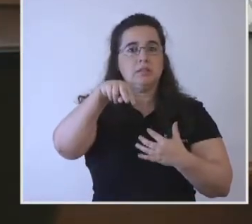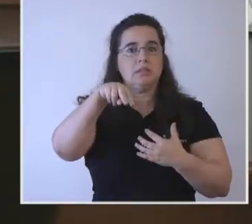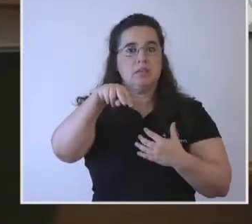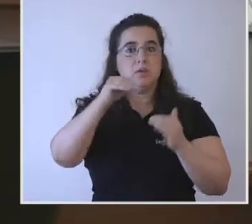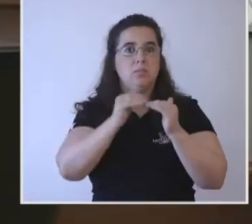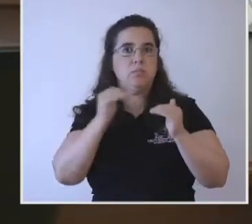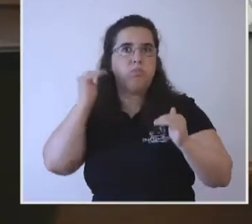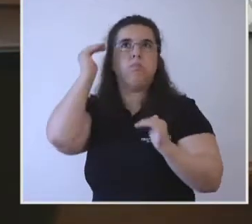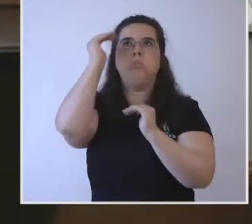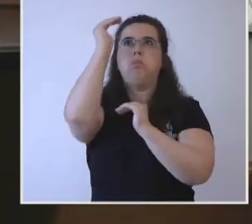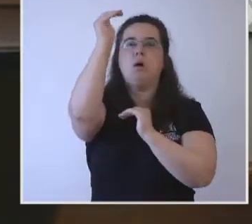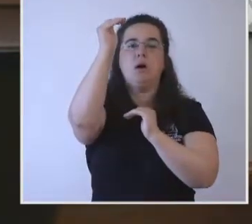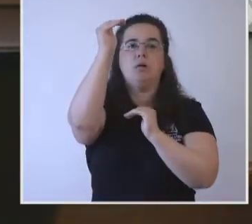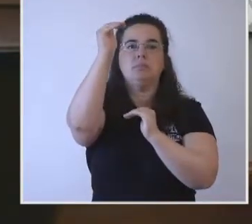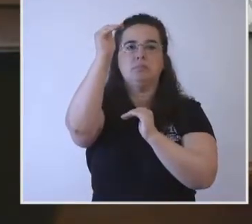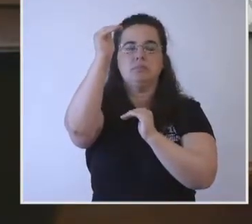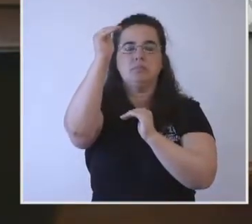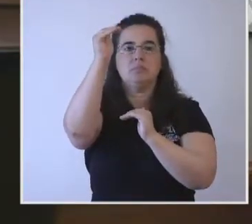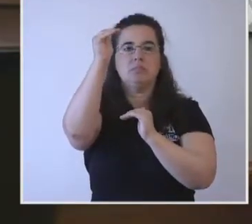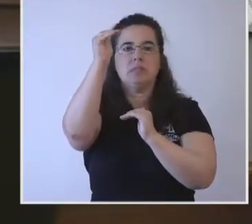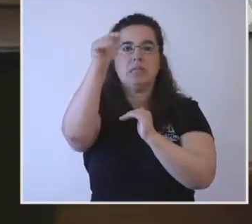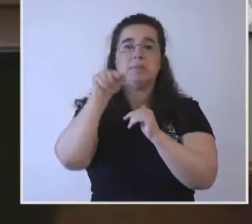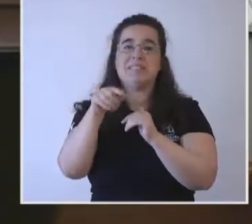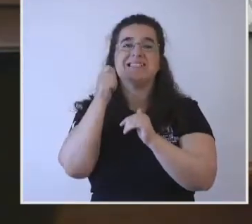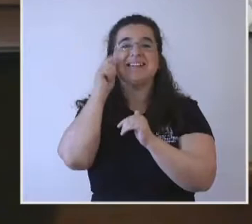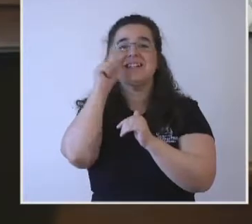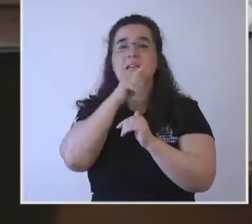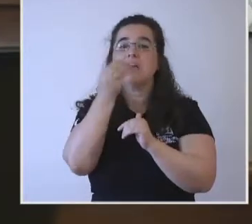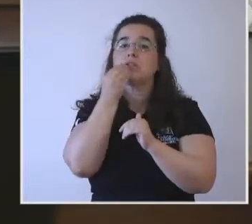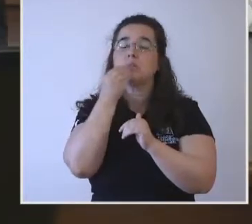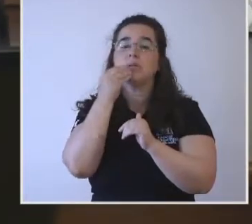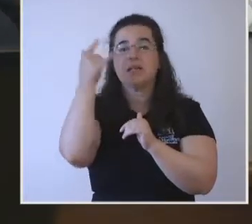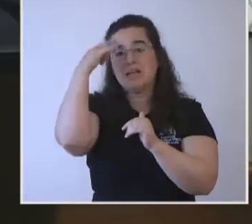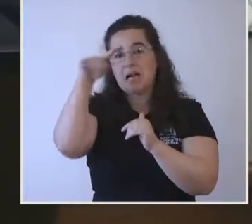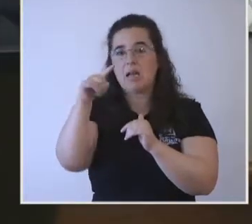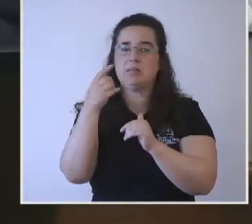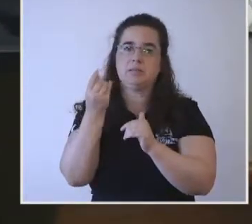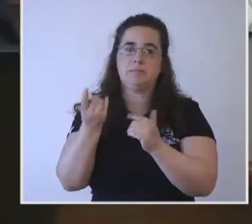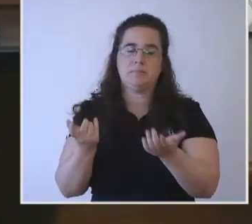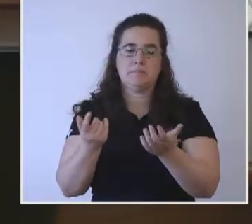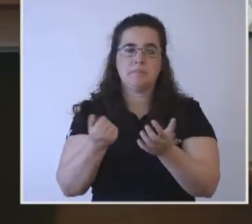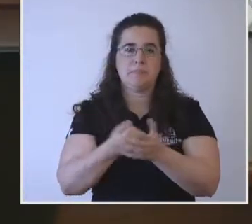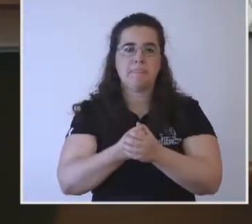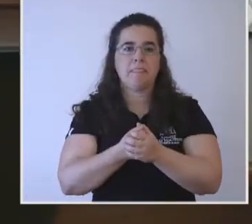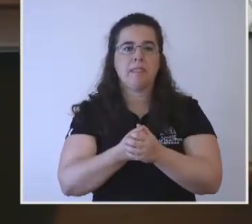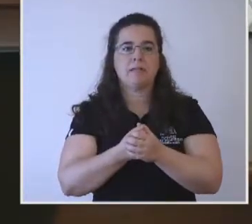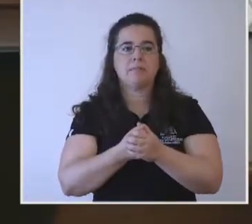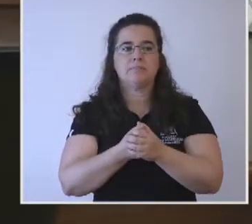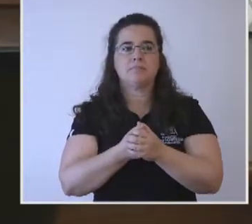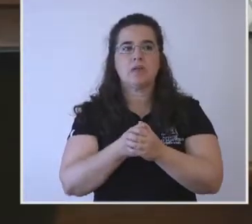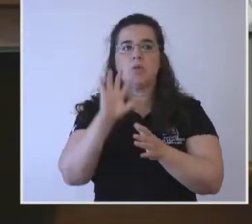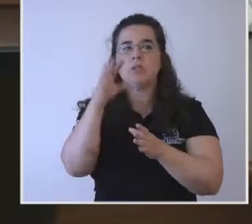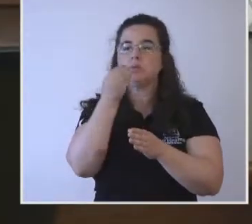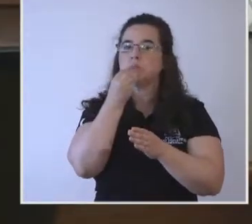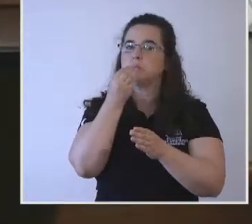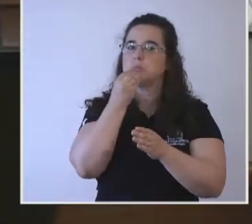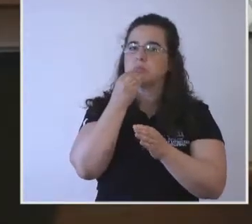prevalecentes. E isto em relação aos comedores de carne. E quando se fala da dieta e da mortalidade,